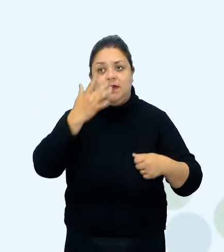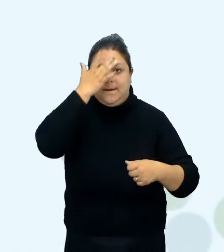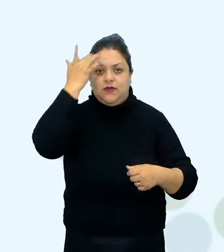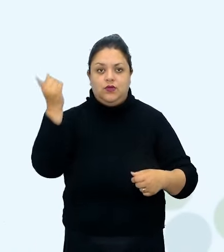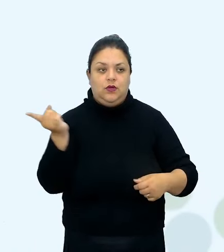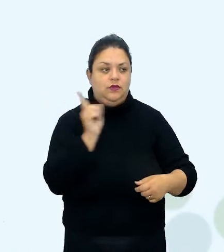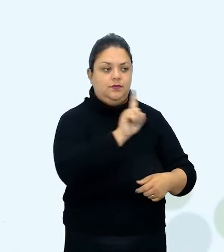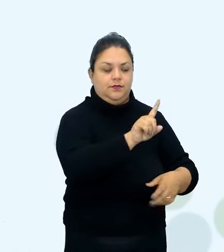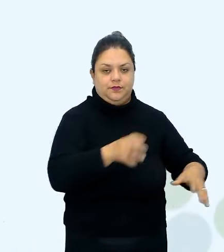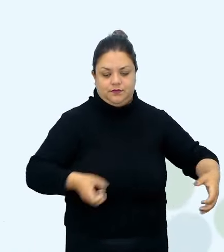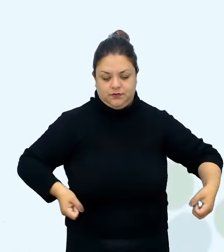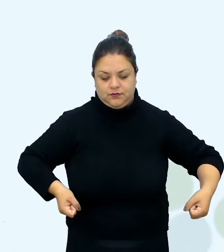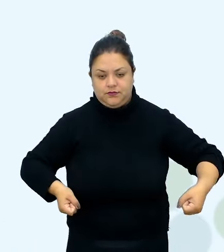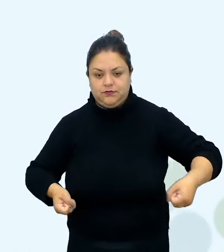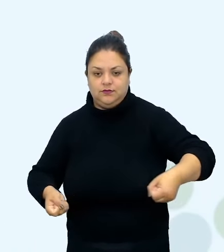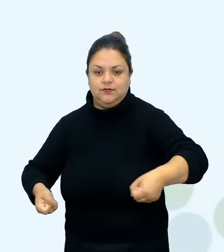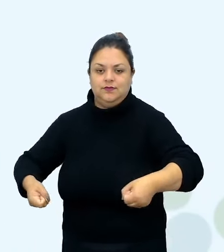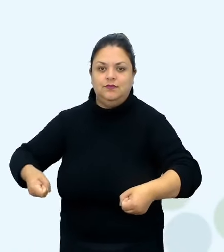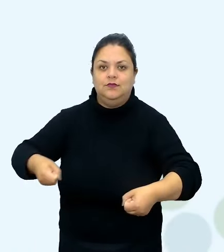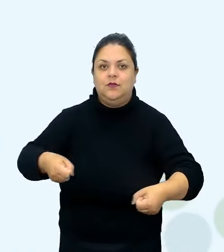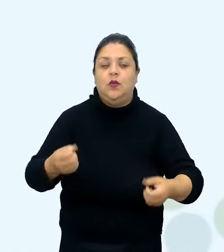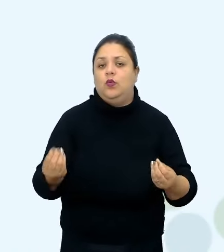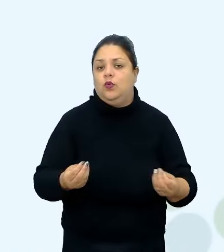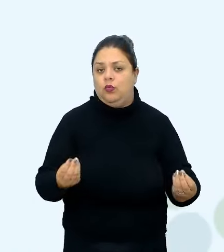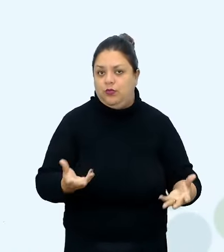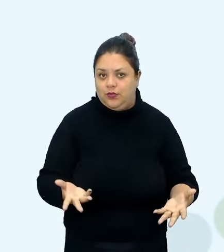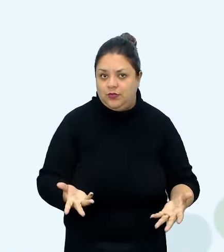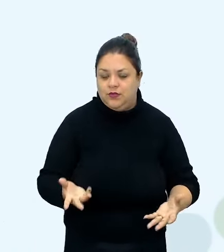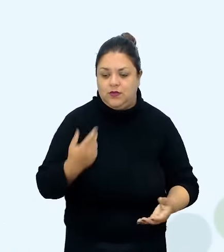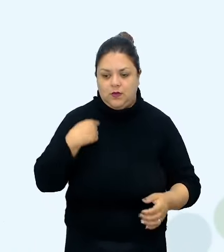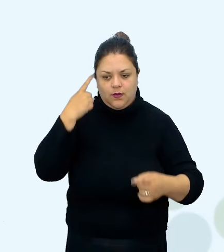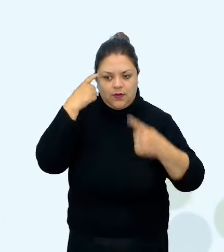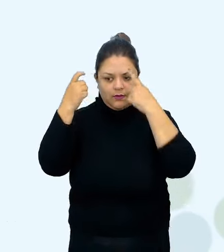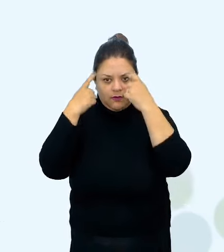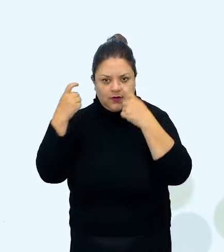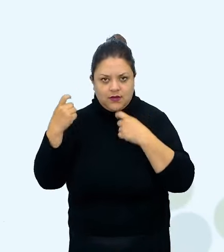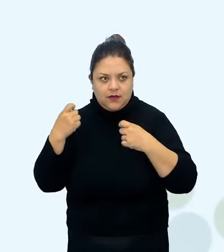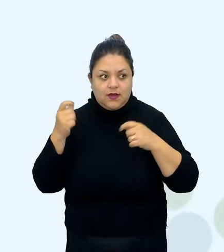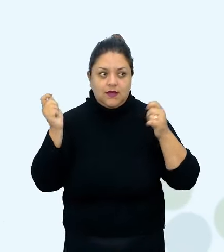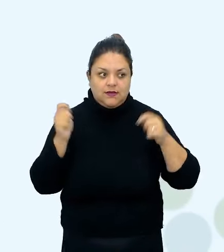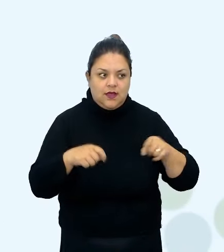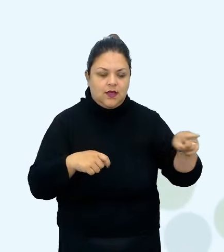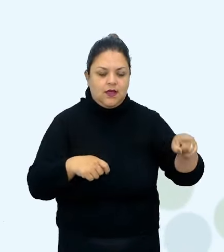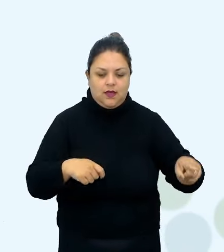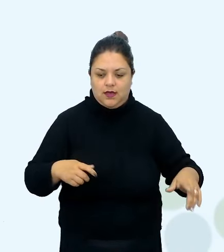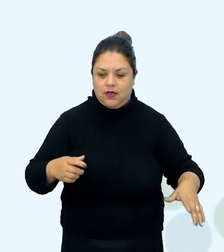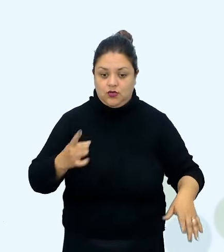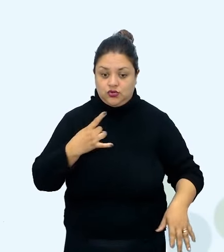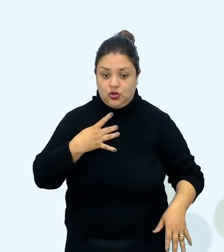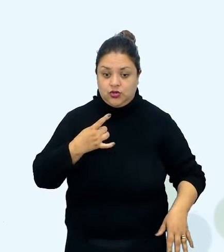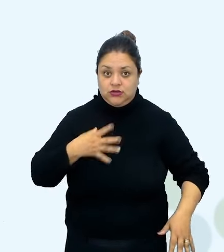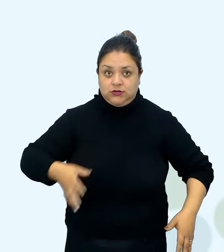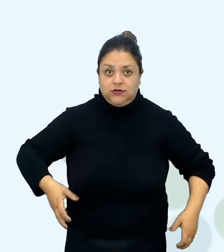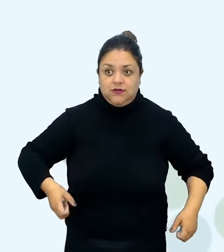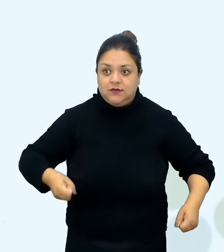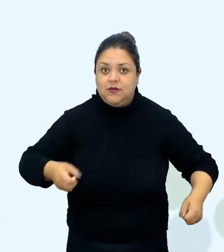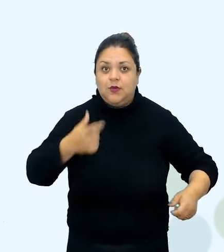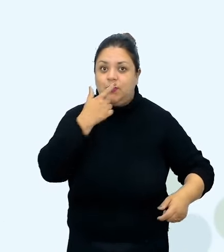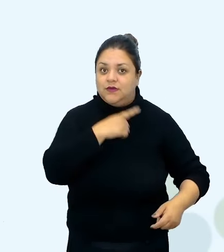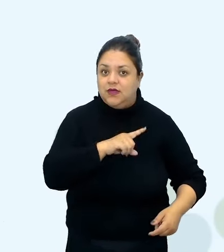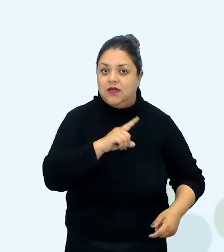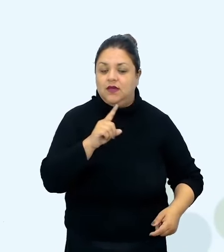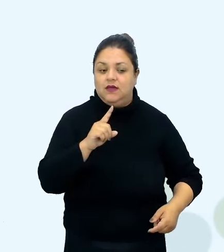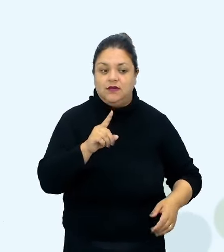pessoa, né? Então, nesse sentido é que a gente vai vendo que a capacidade de resolução de problema vai inferir